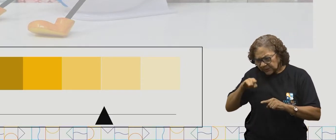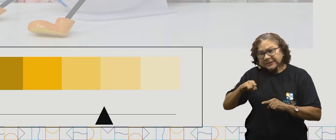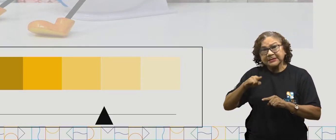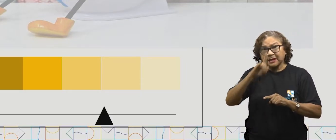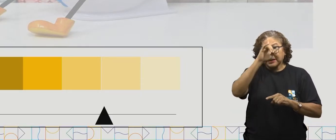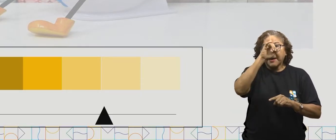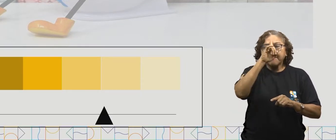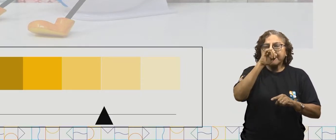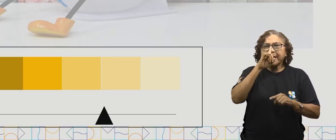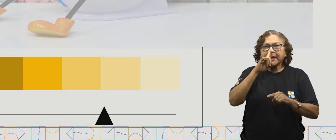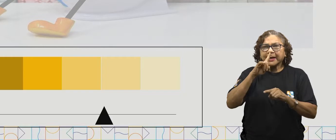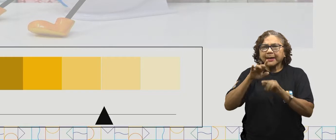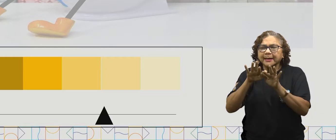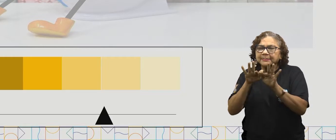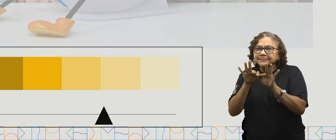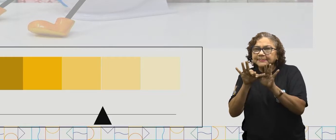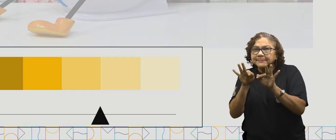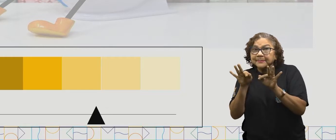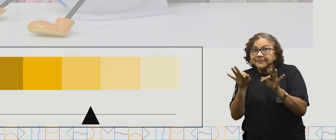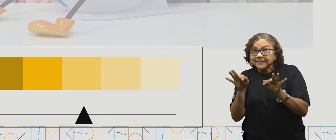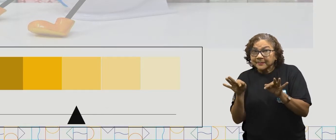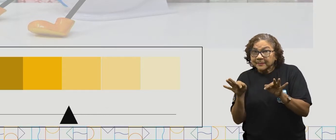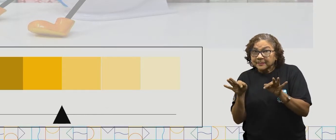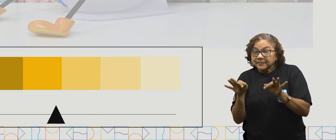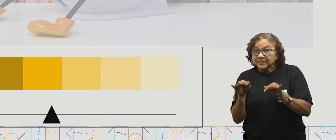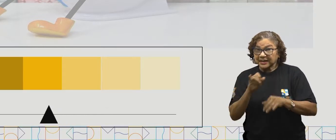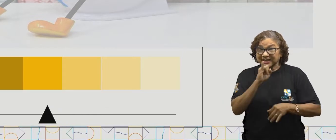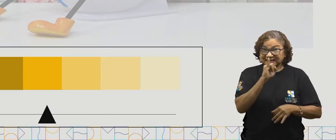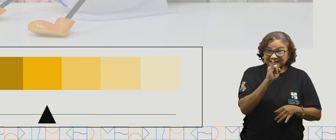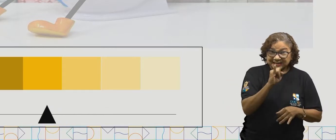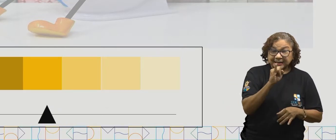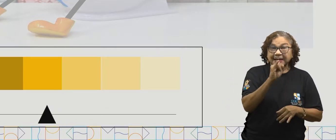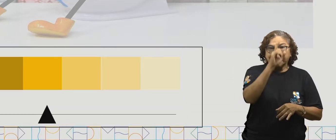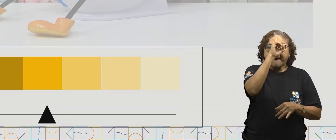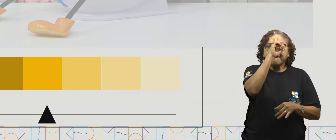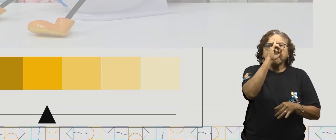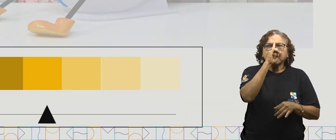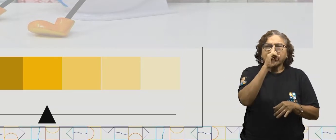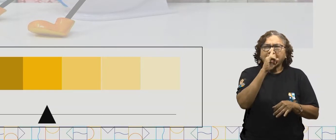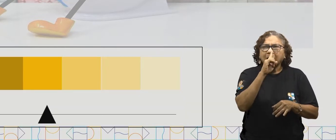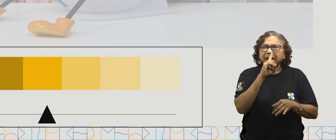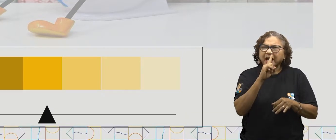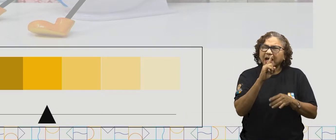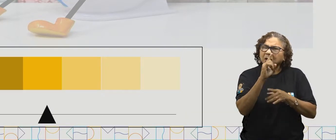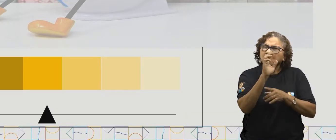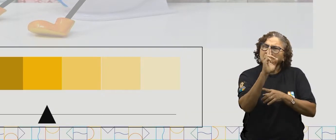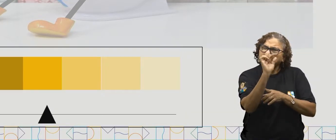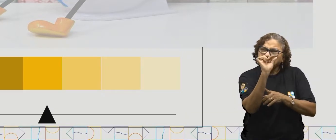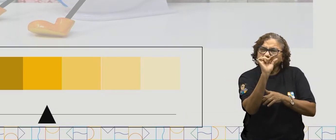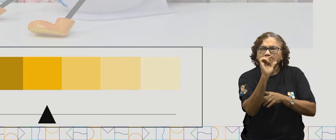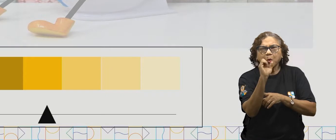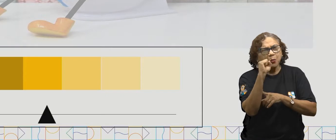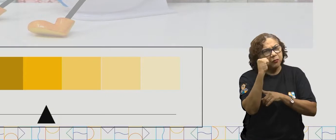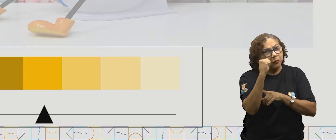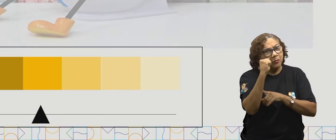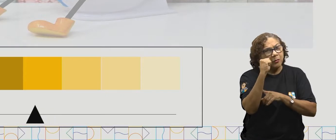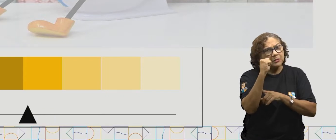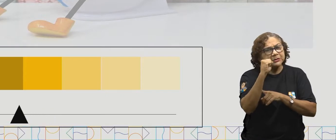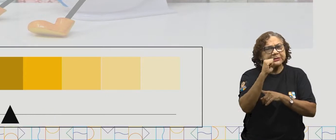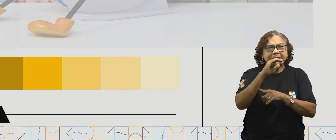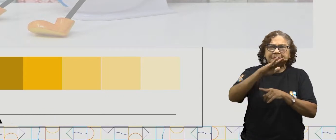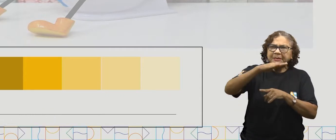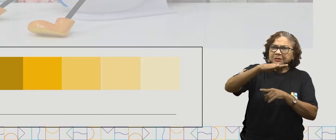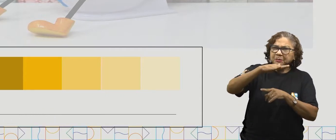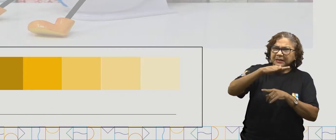urina esteja amarela escura, é o sinal de que você precisa beber mais água. Já uma urina com cor que lembra